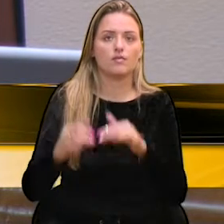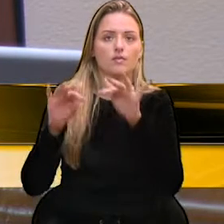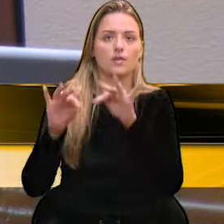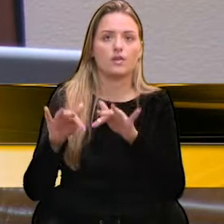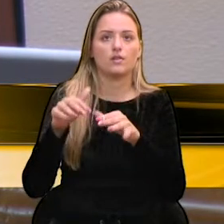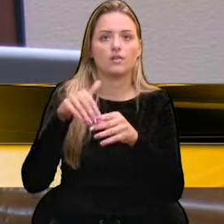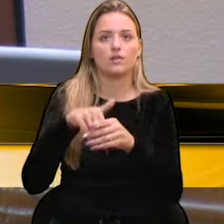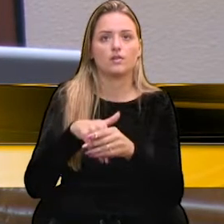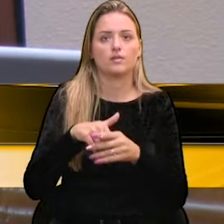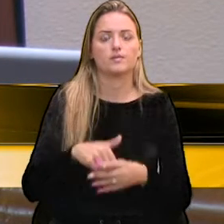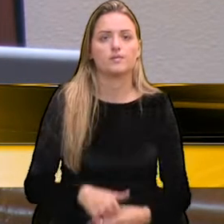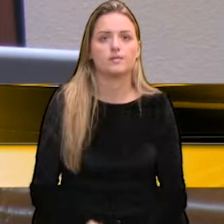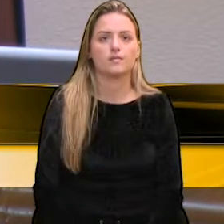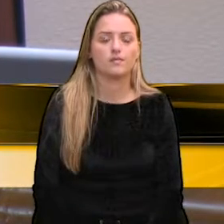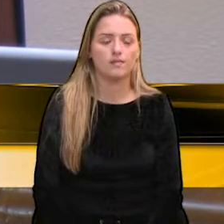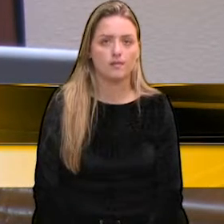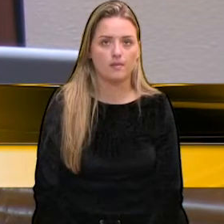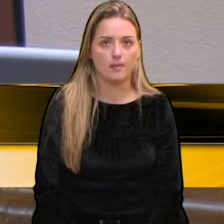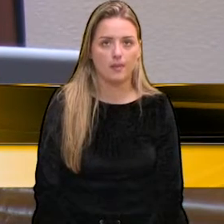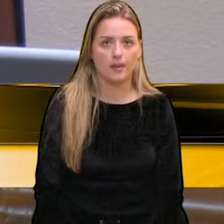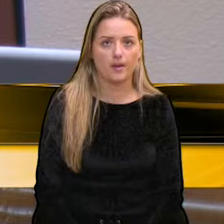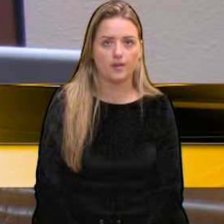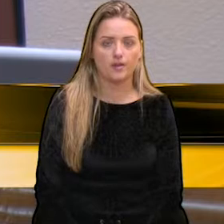Encerrada a votação.